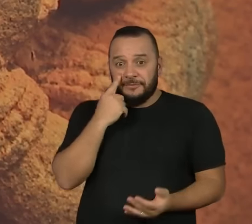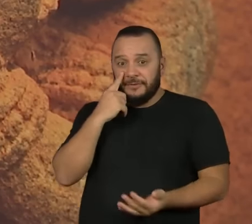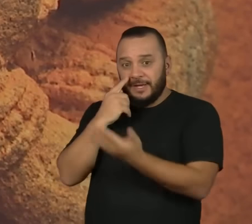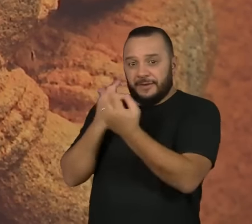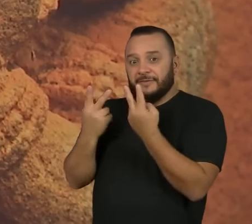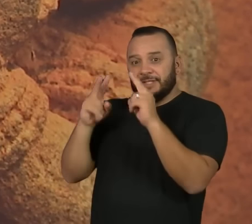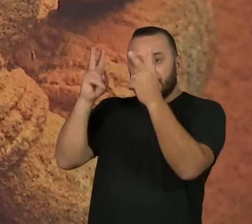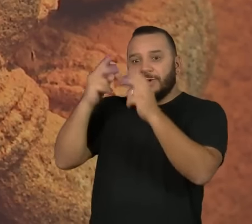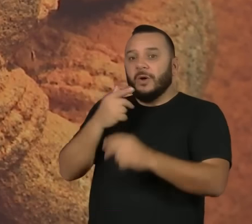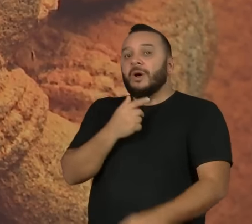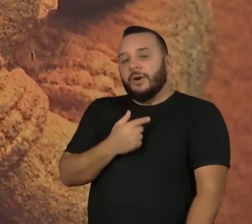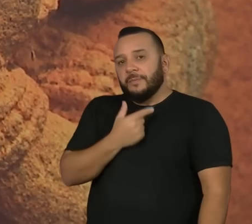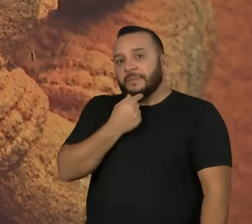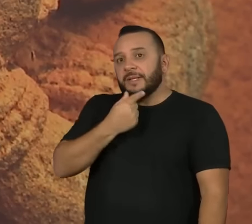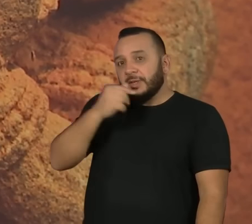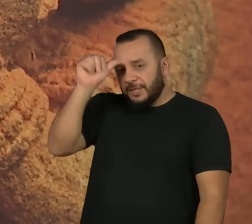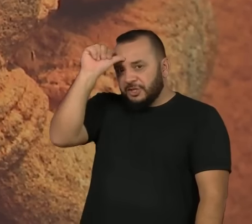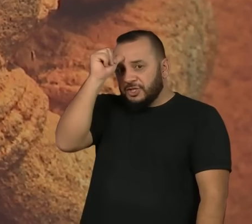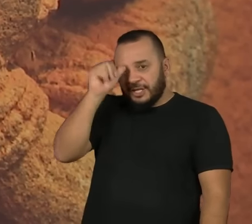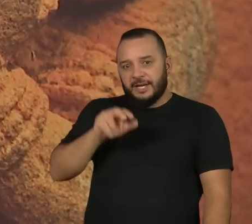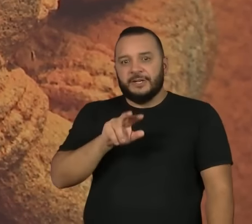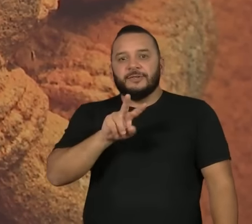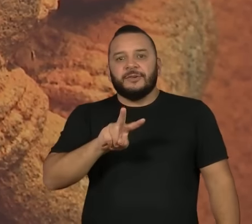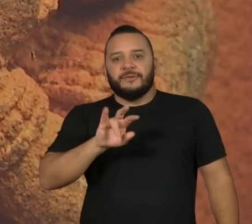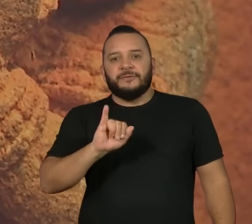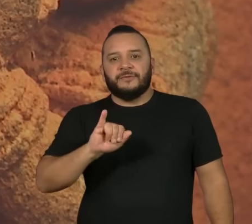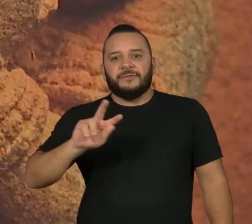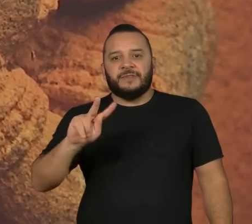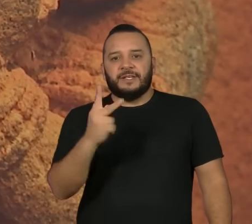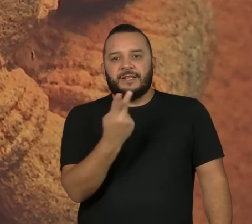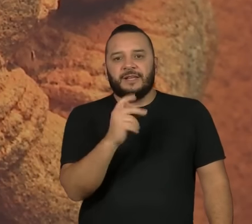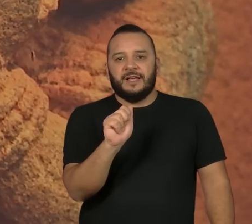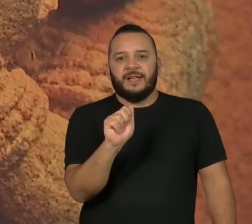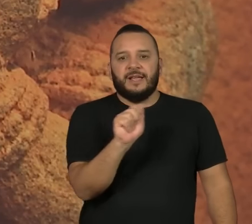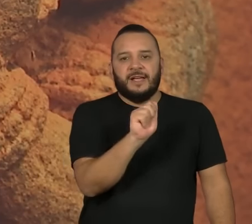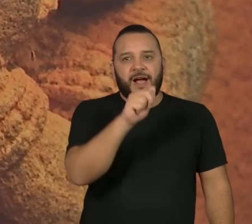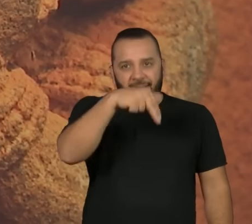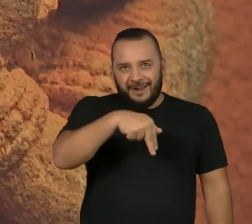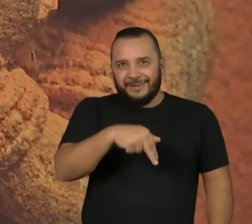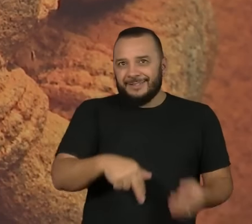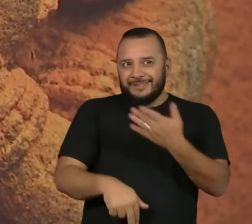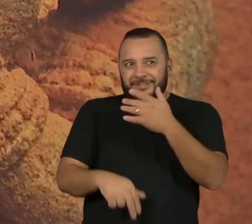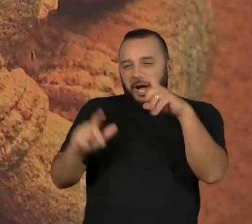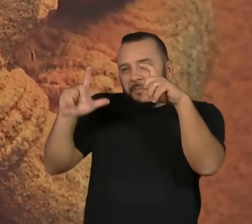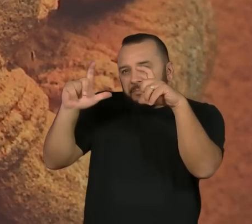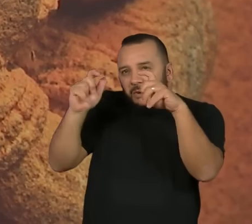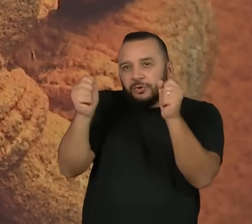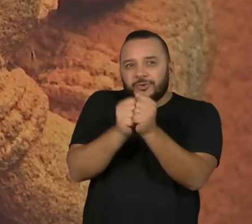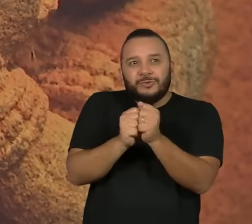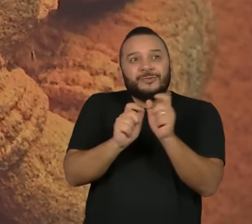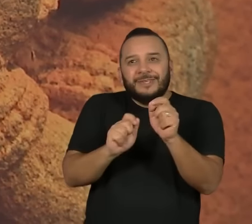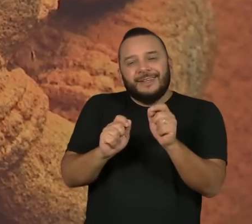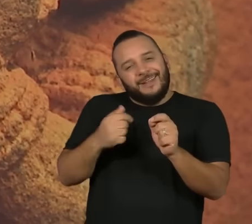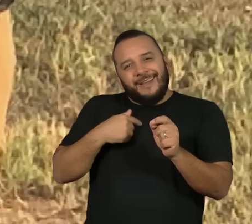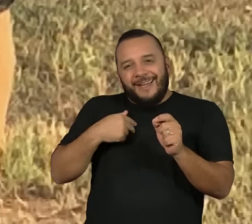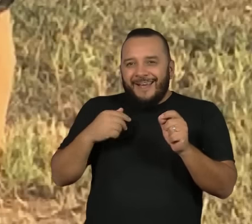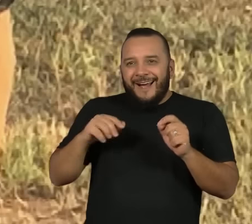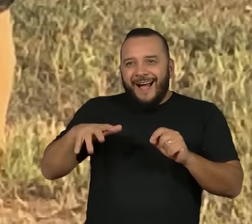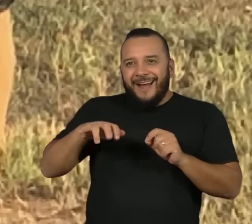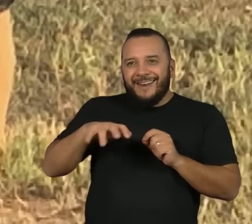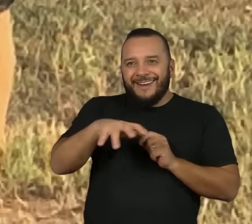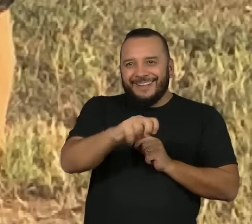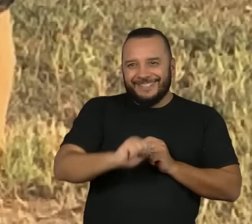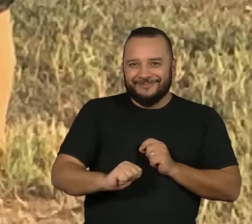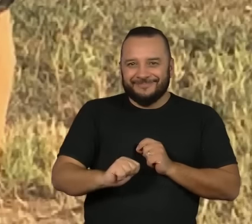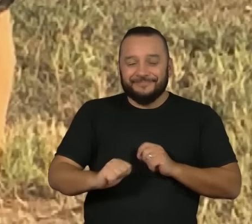categoria foi um indiano que retratou esta muralha com uma estátua secular ao lado de uma aranha tecelã. Entre